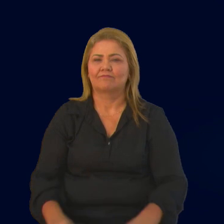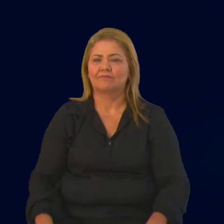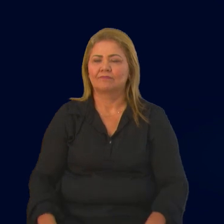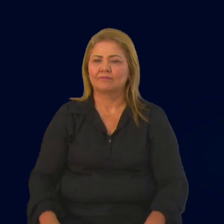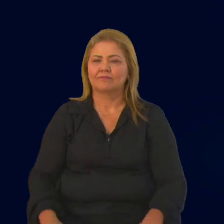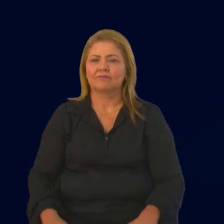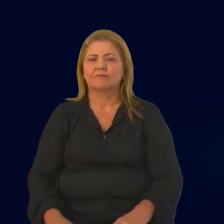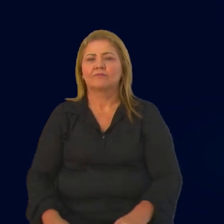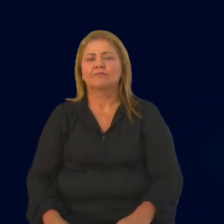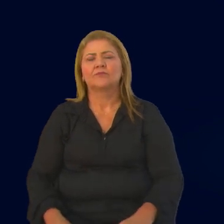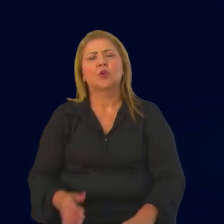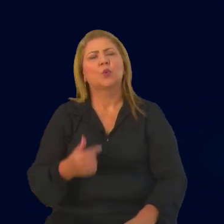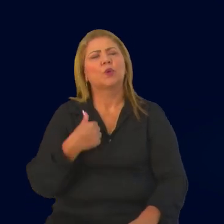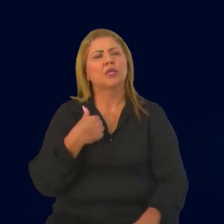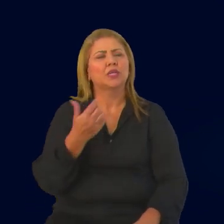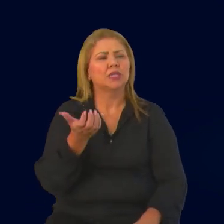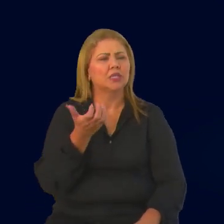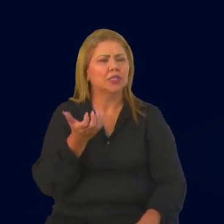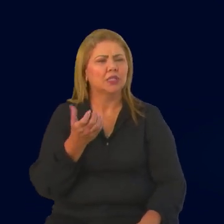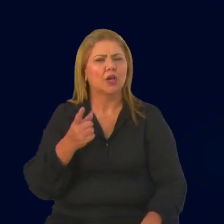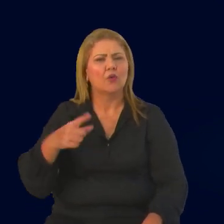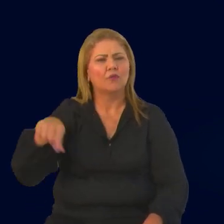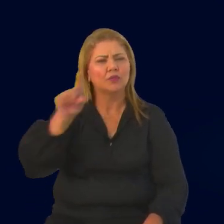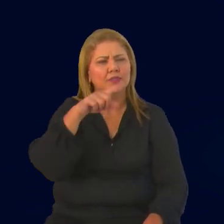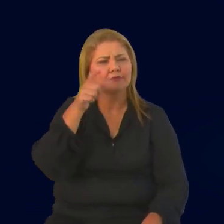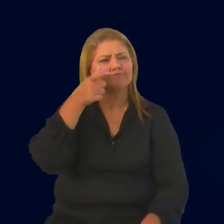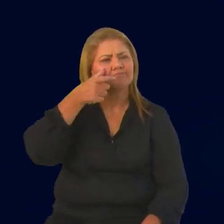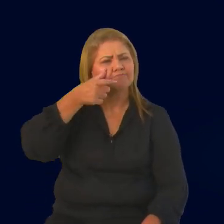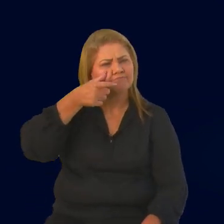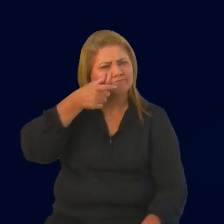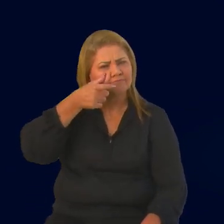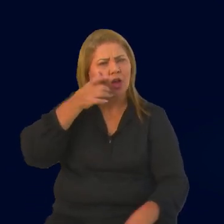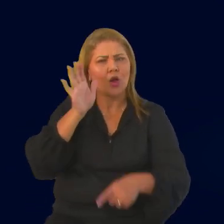E aí eu queria que vocês observassem um vídeo.